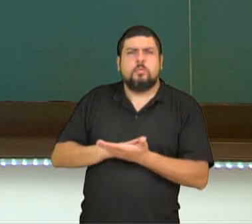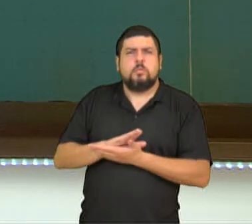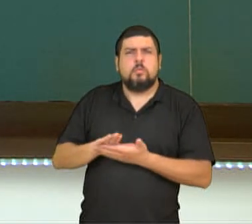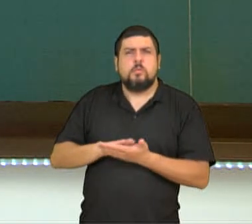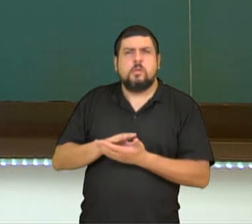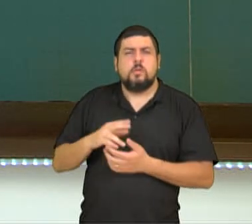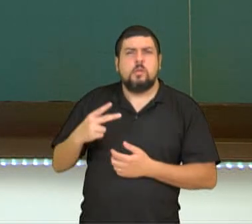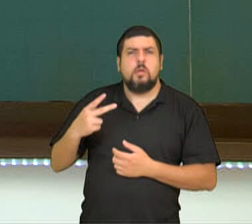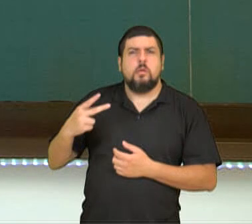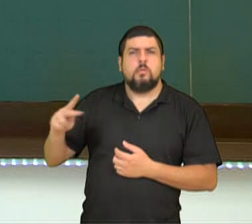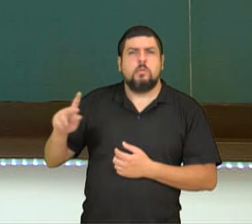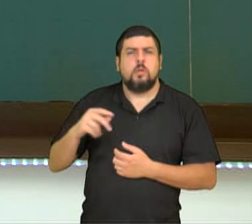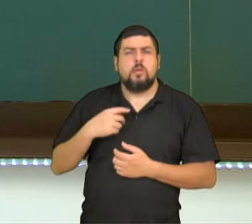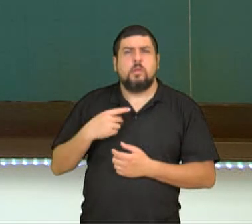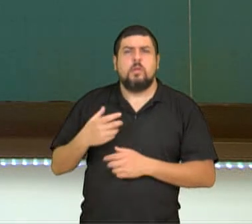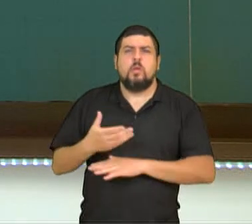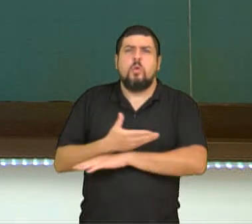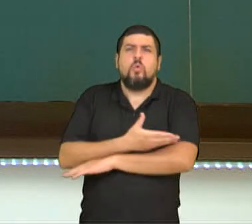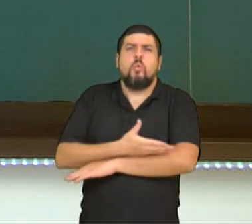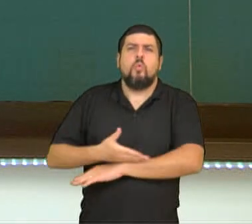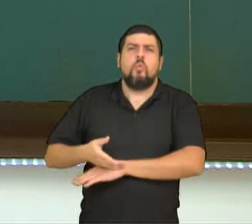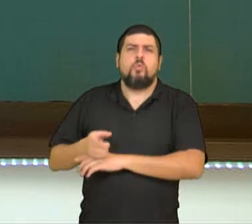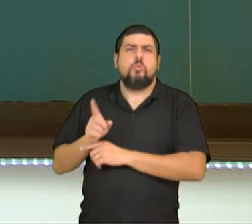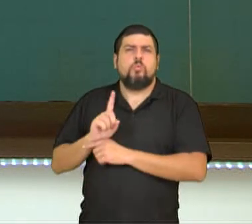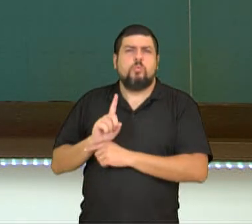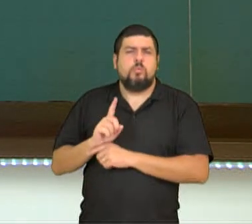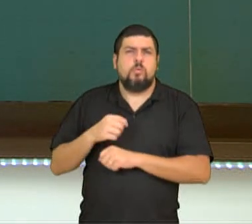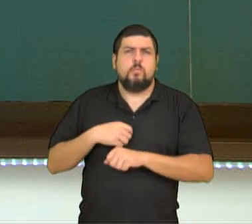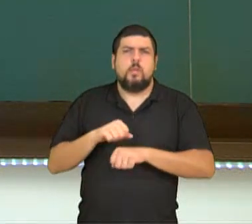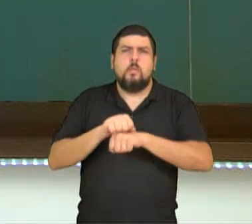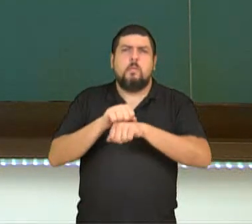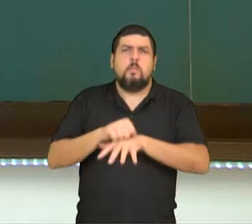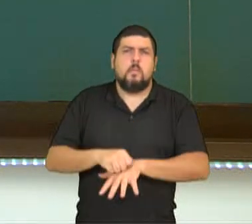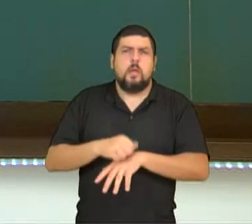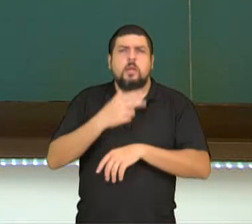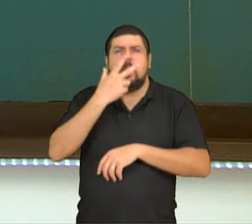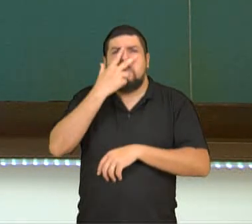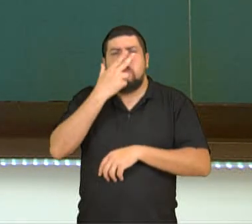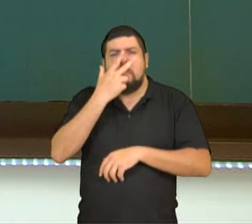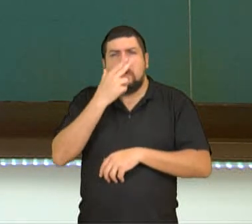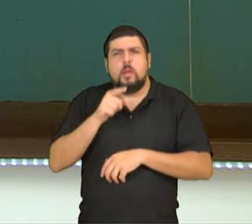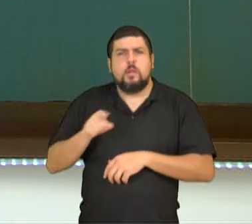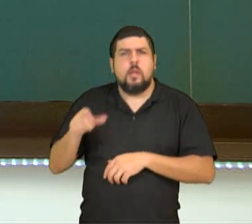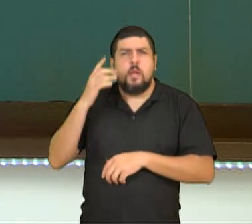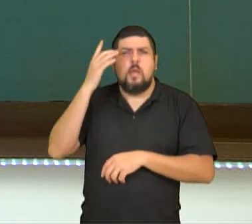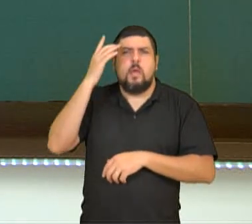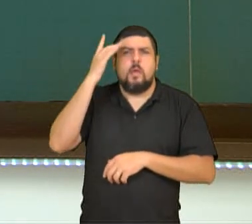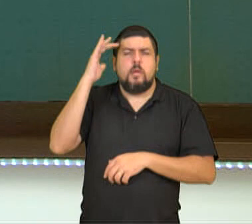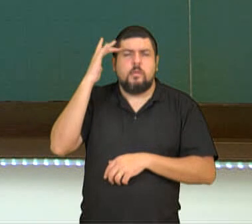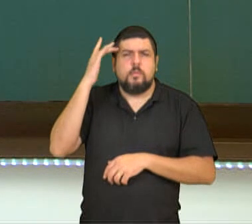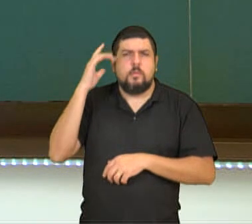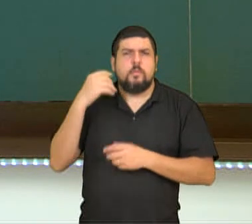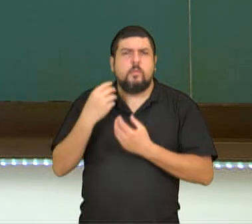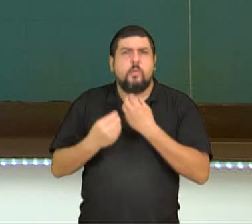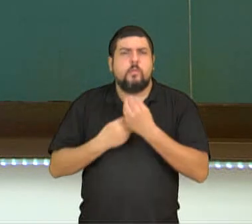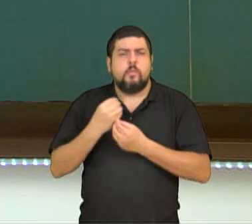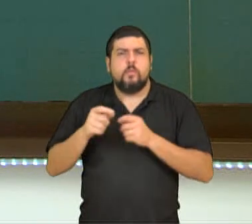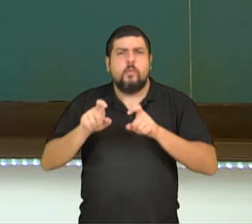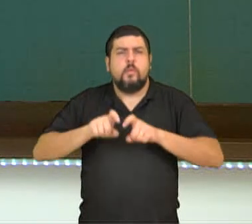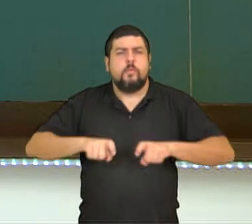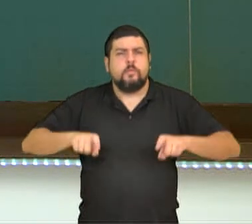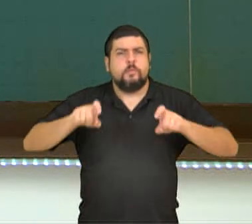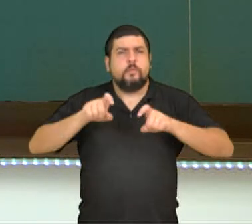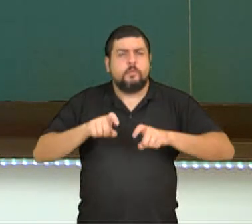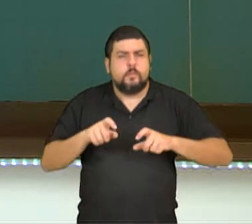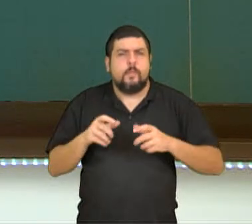que a professora não está muito habituada aos recursos tecnológicos, né, e não considera muito as possibilidades da